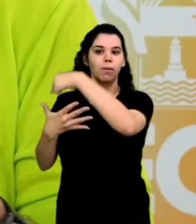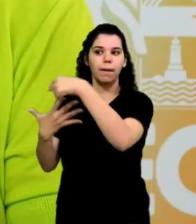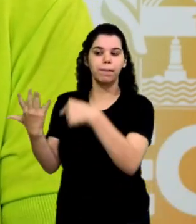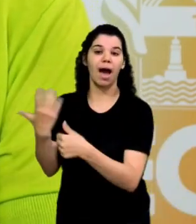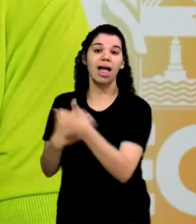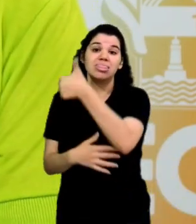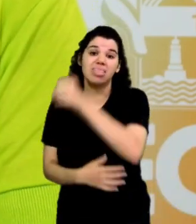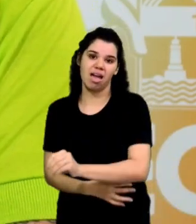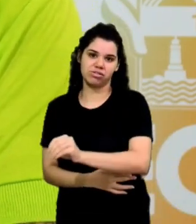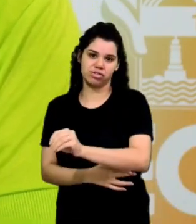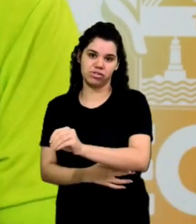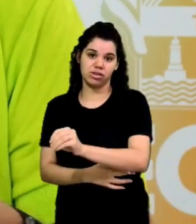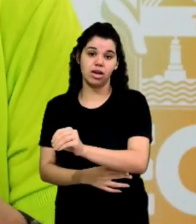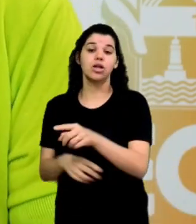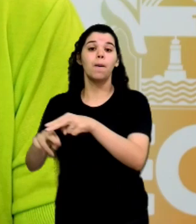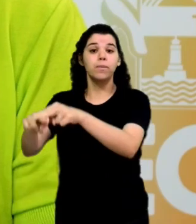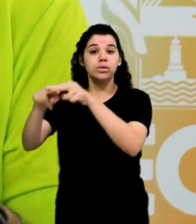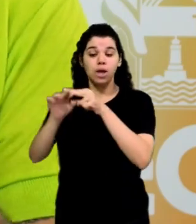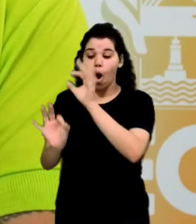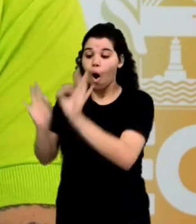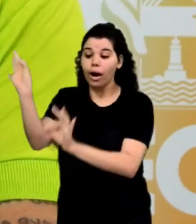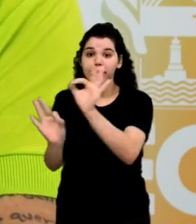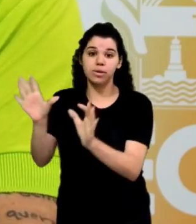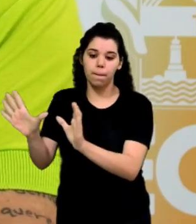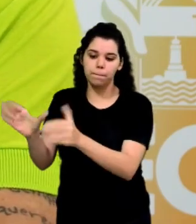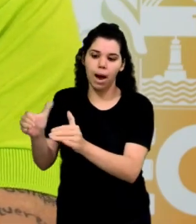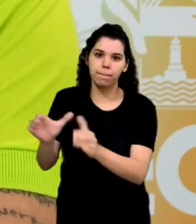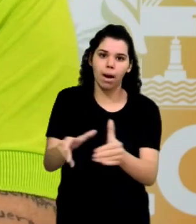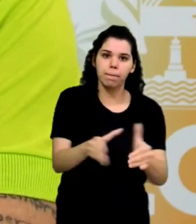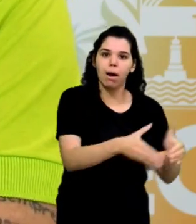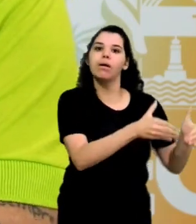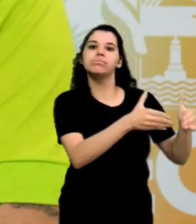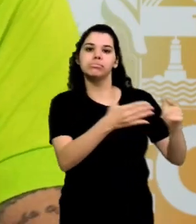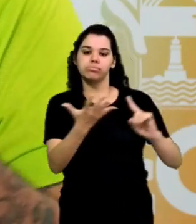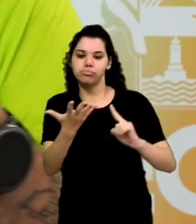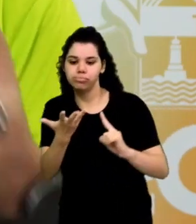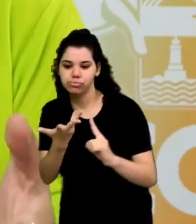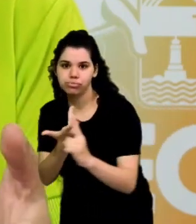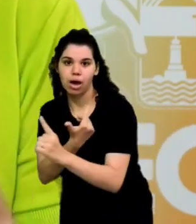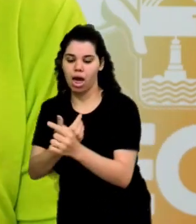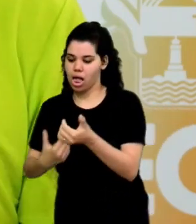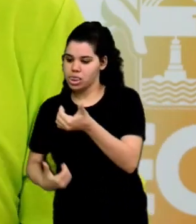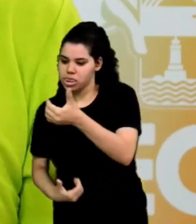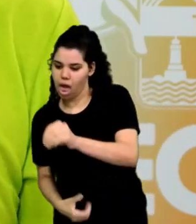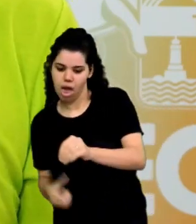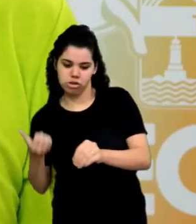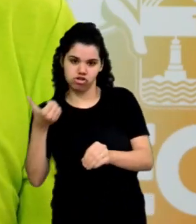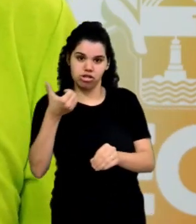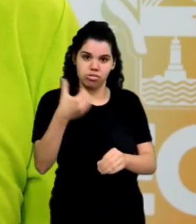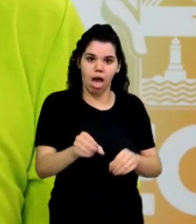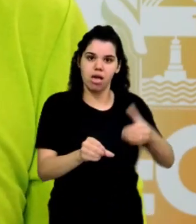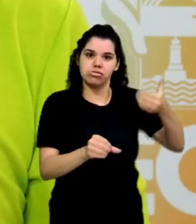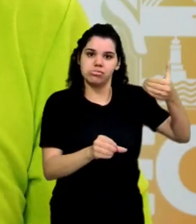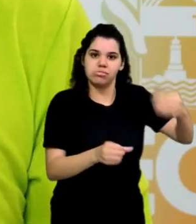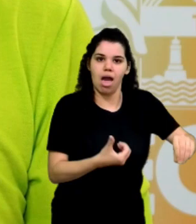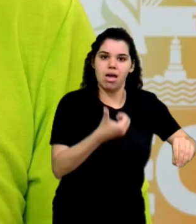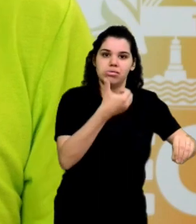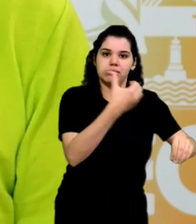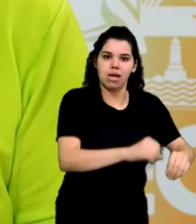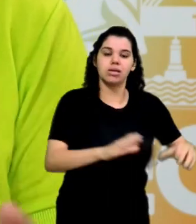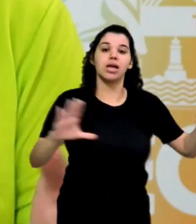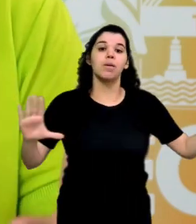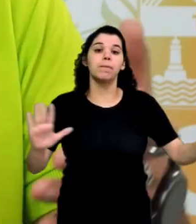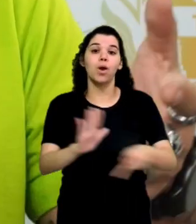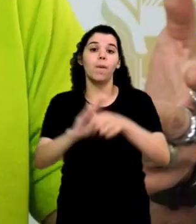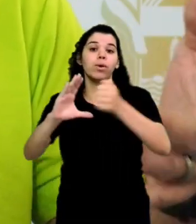essa organização em famílias, ou seja, essa organização em 10 é o que caracteriza esse sistema de